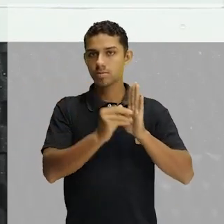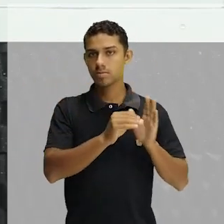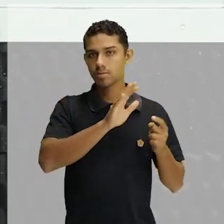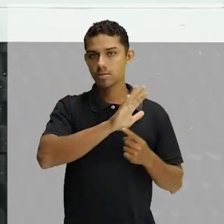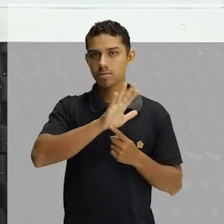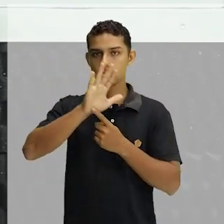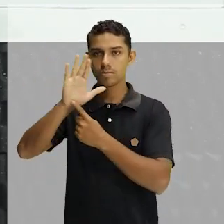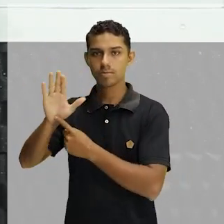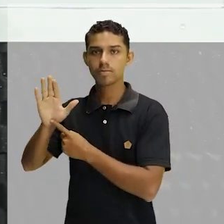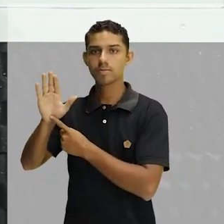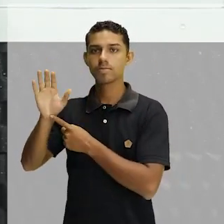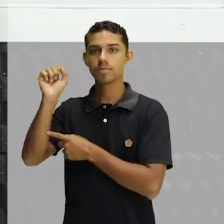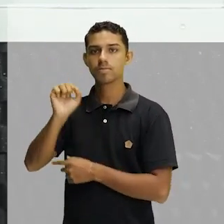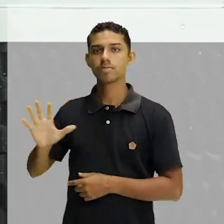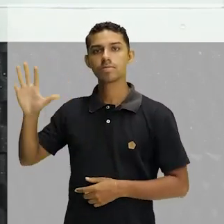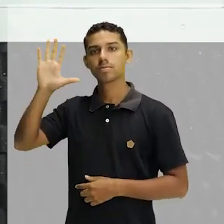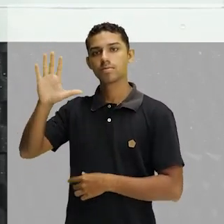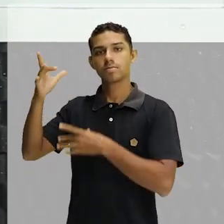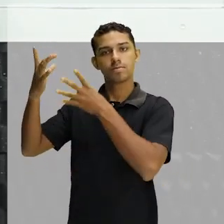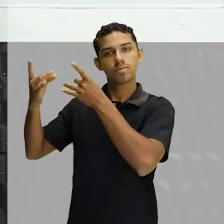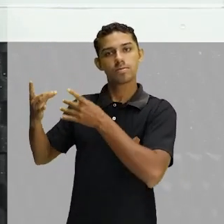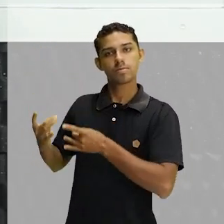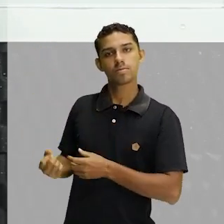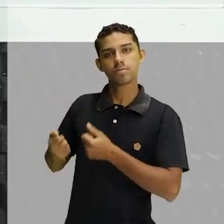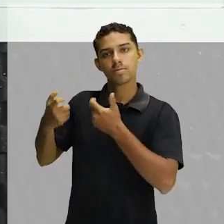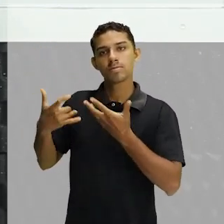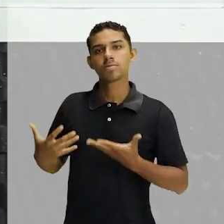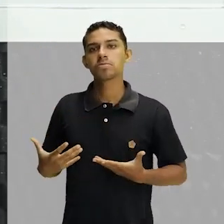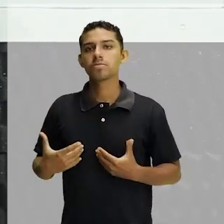e, claro, dar mais detalhes sobre cada